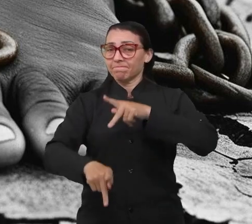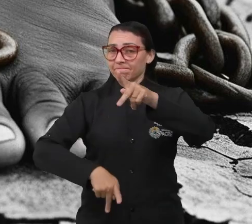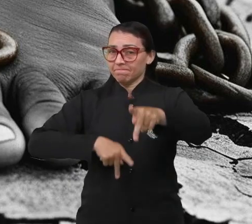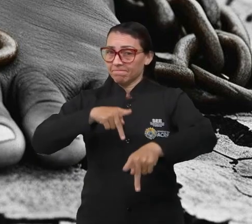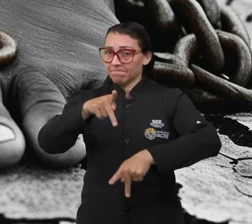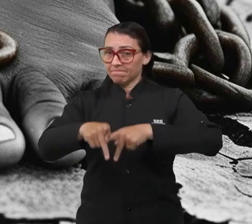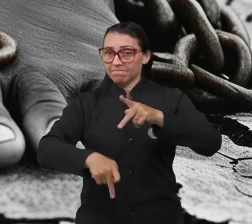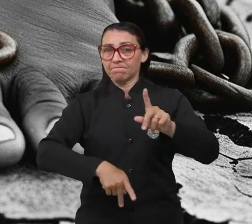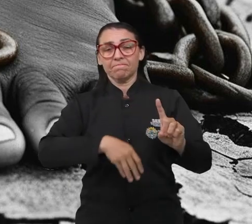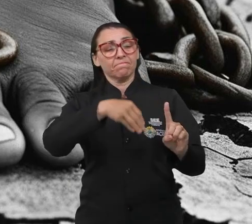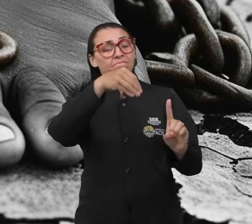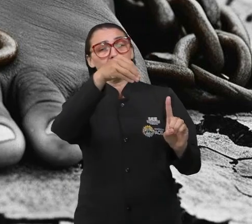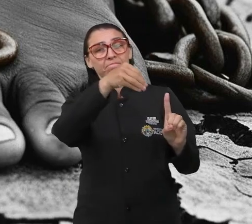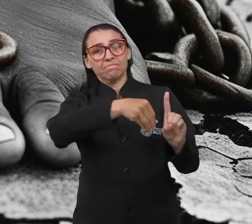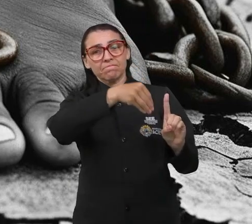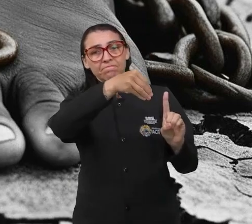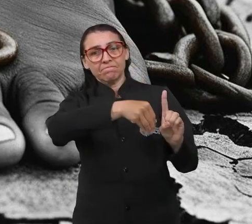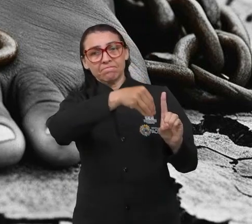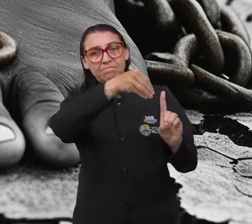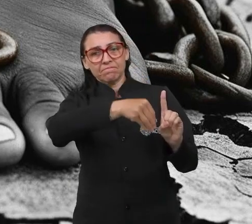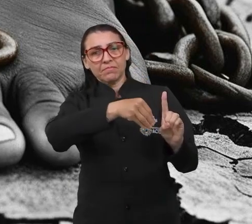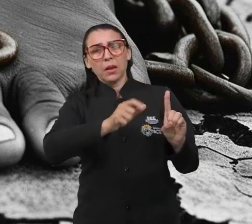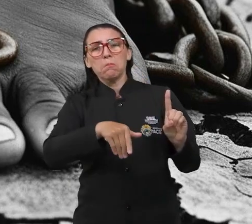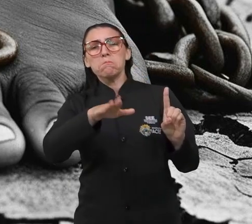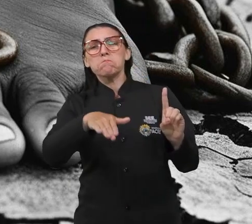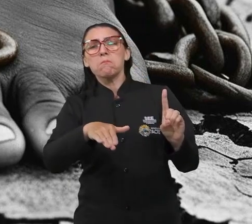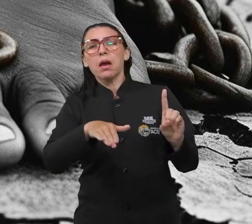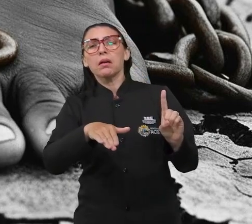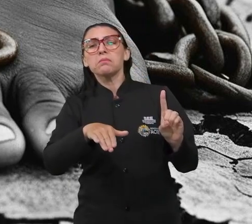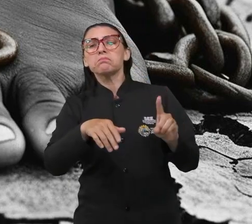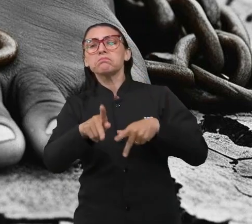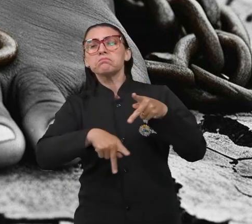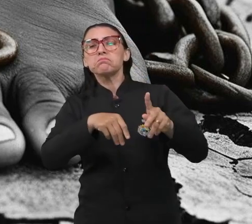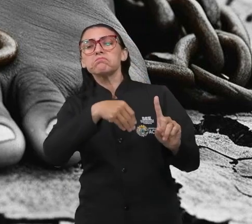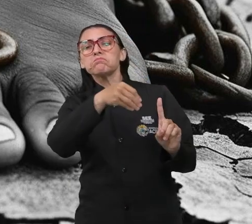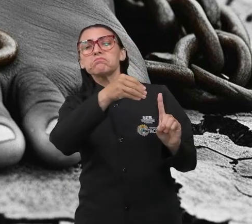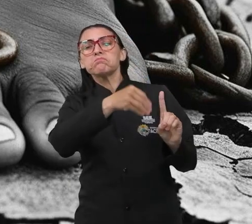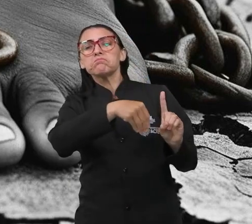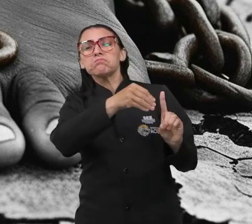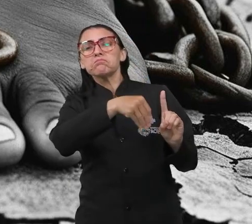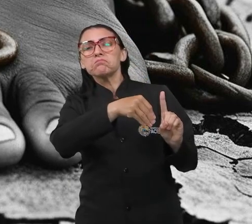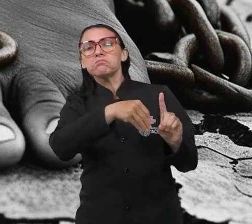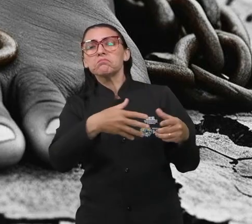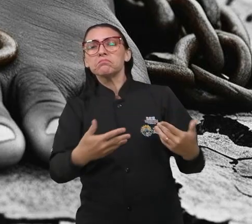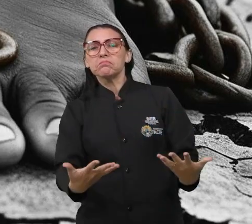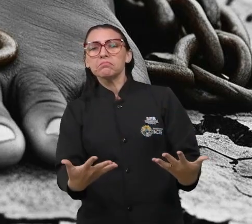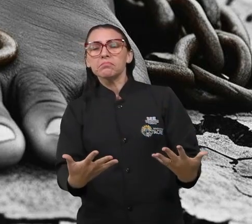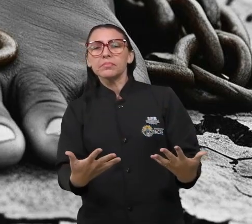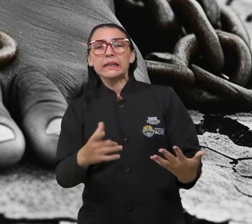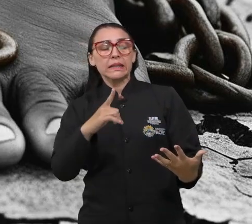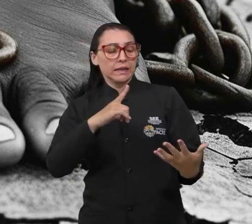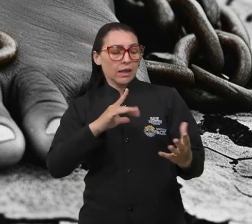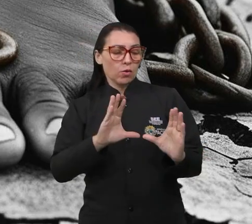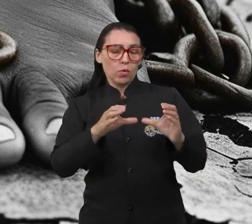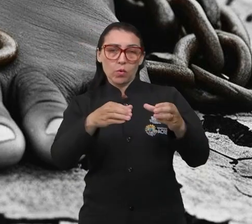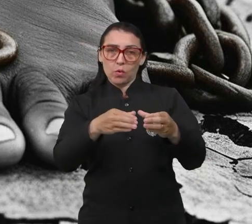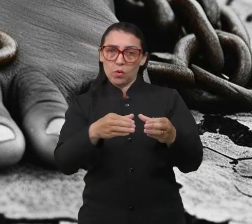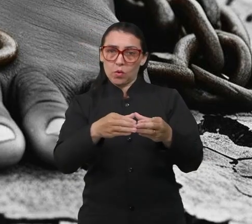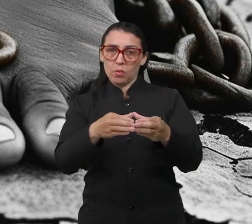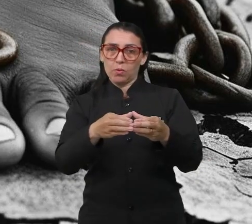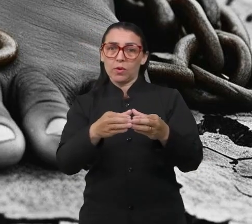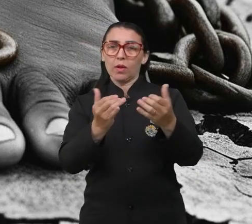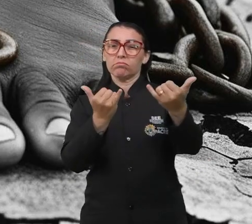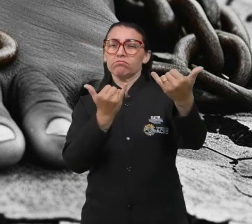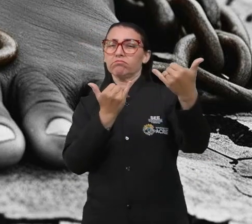populações vulneráveis. Mas, professora, quem é essa população mais vulnerável? Aqui a gente tem um grupo, segundo o IBGE,